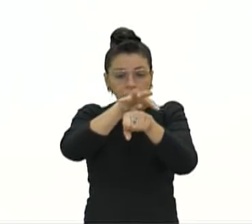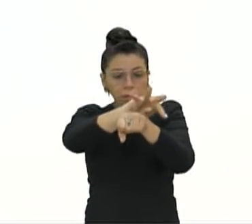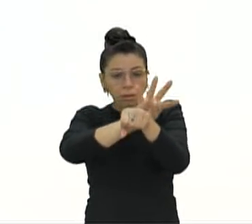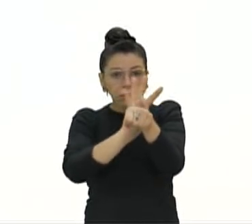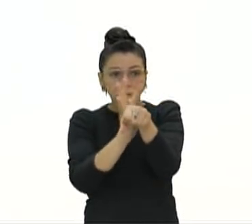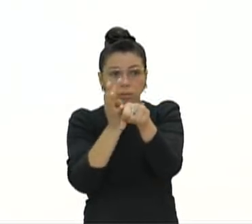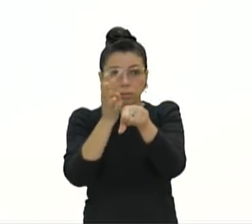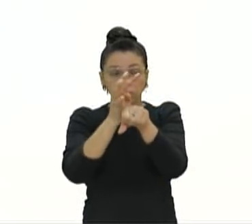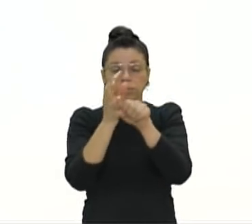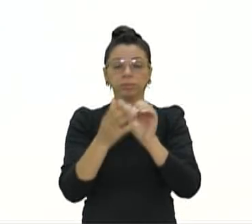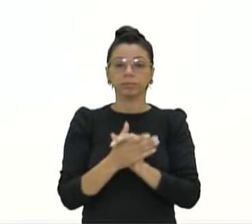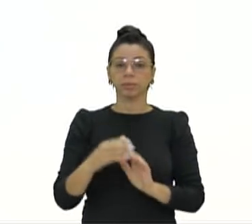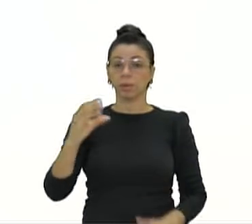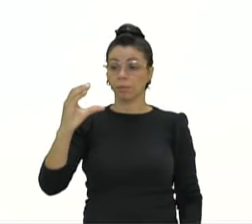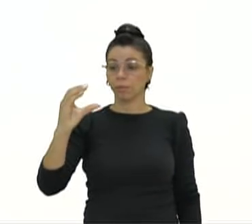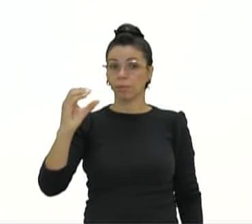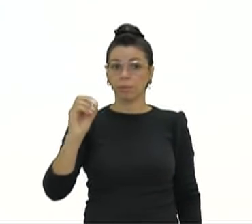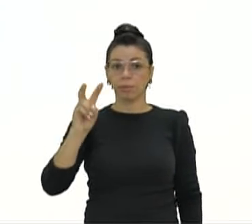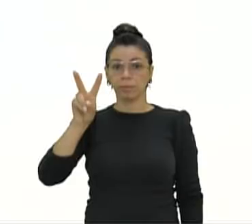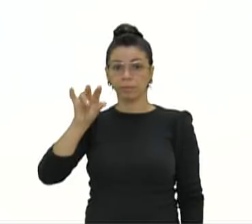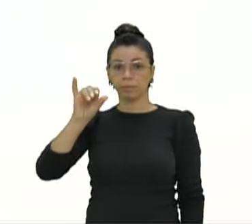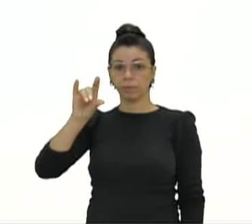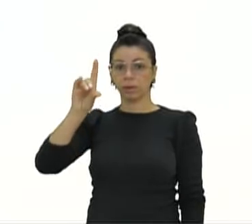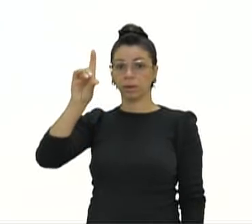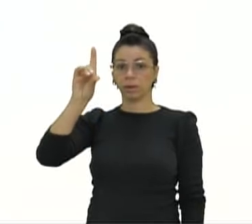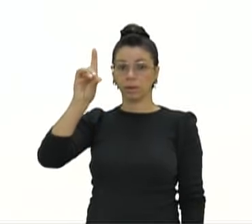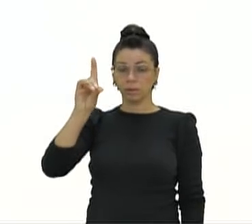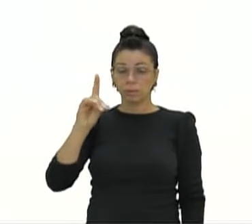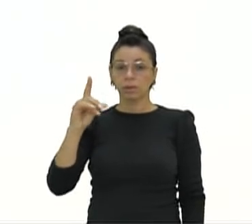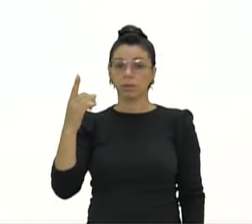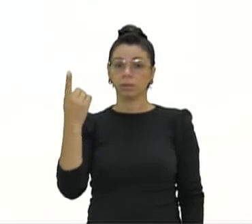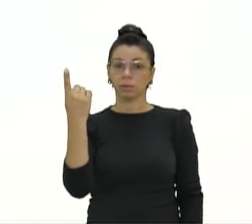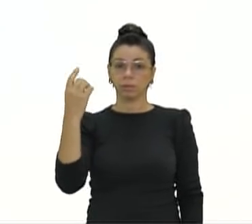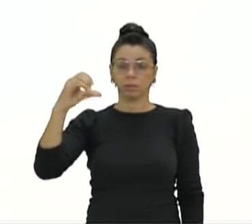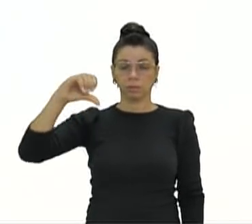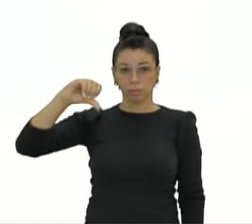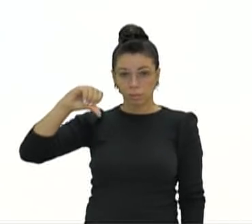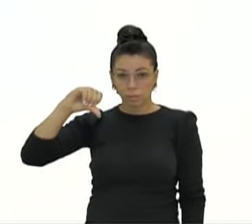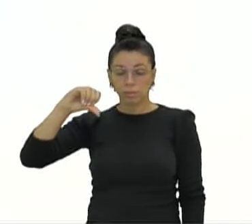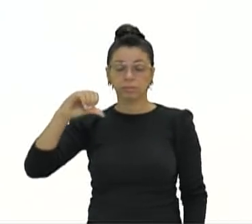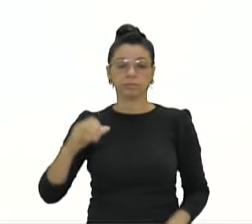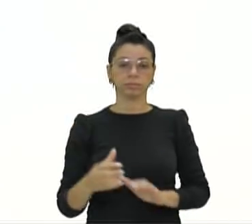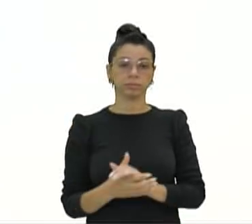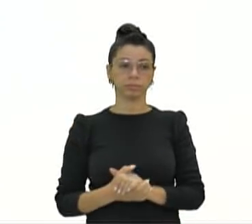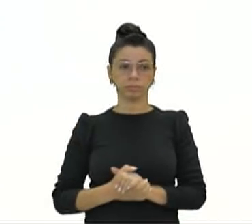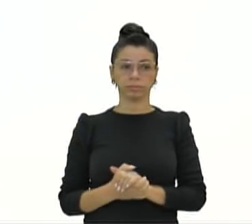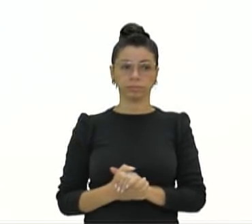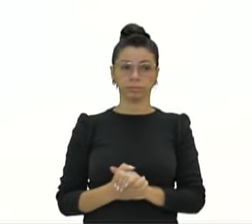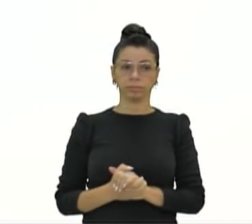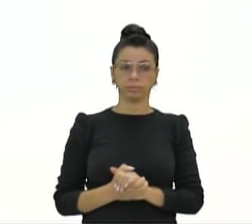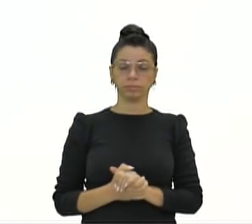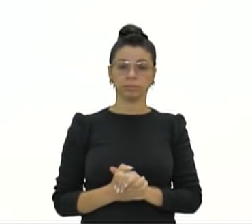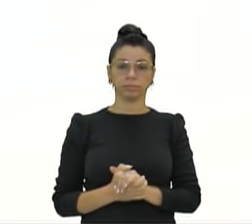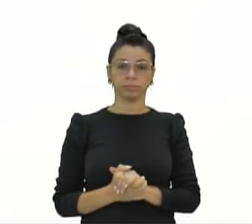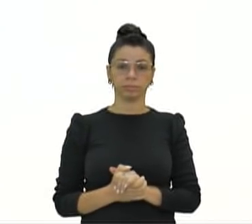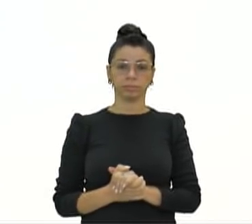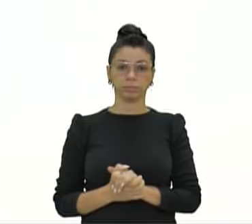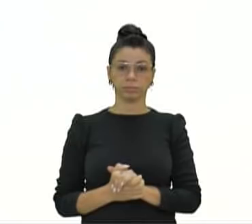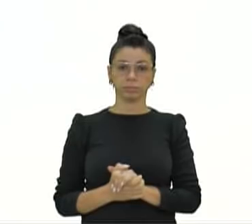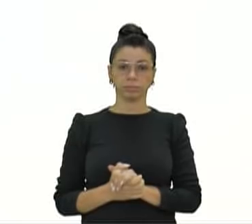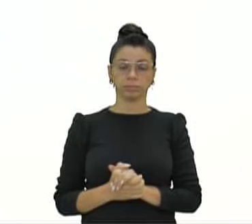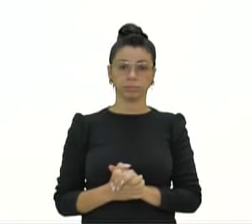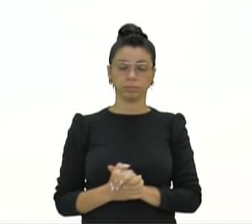Covid-19, essa sigla Covid é de coronavírus, por isso Covid, né? E